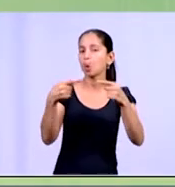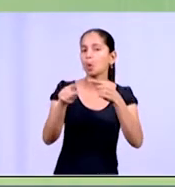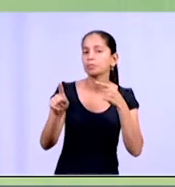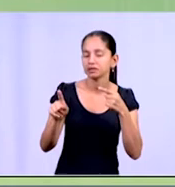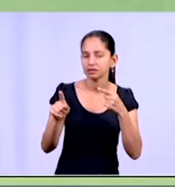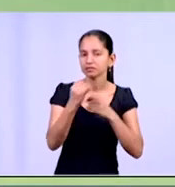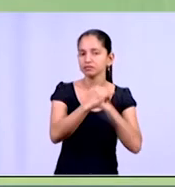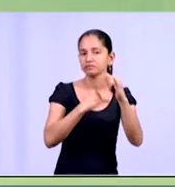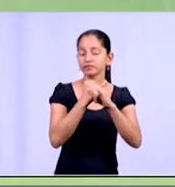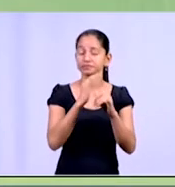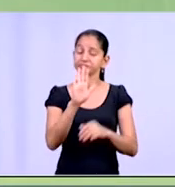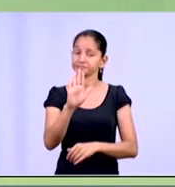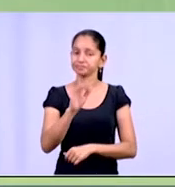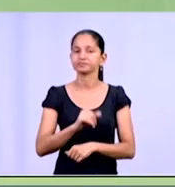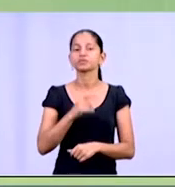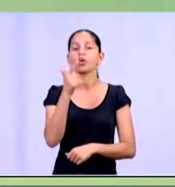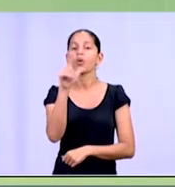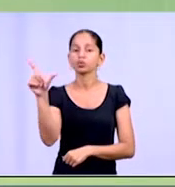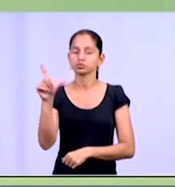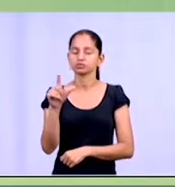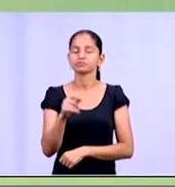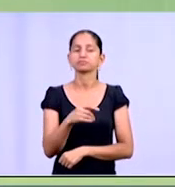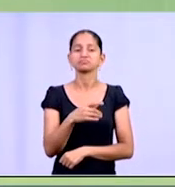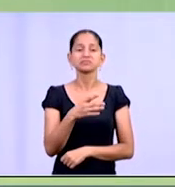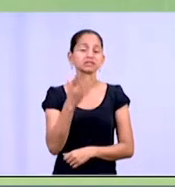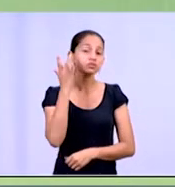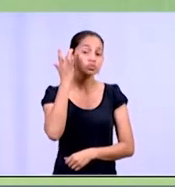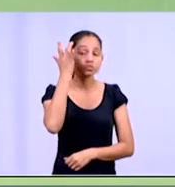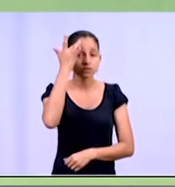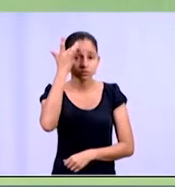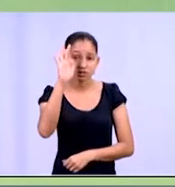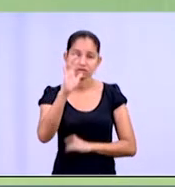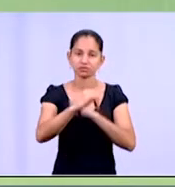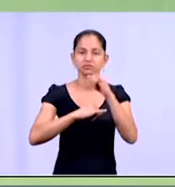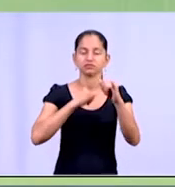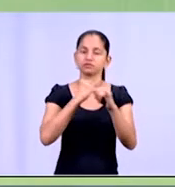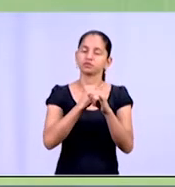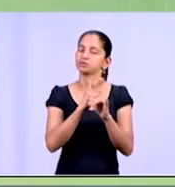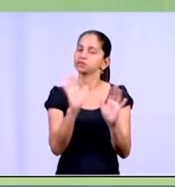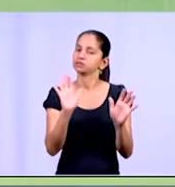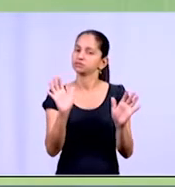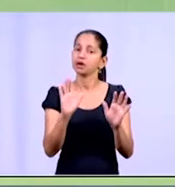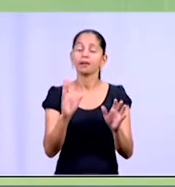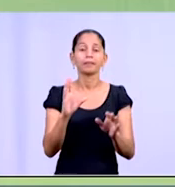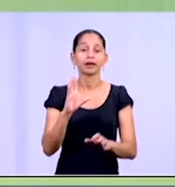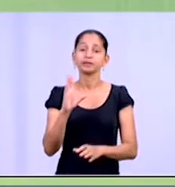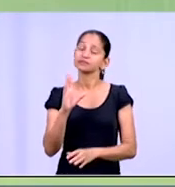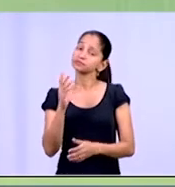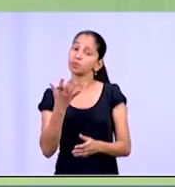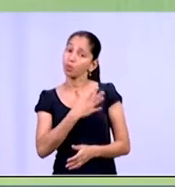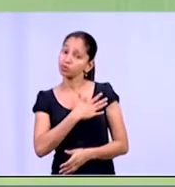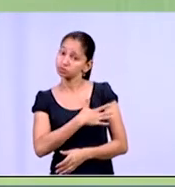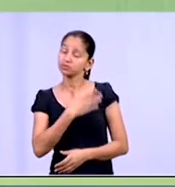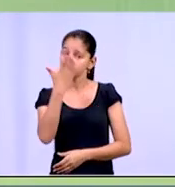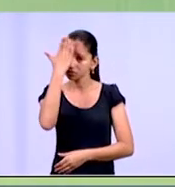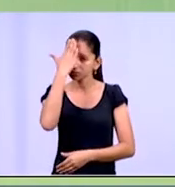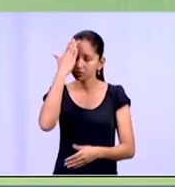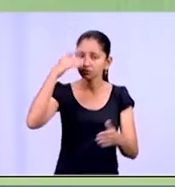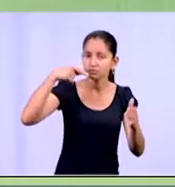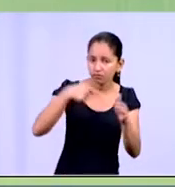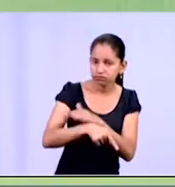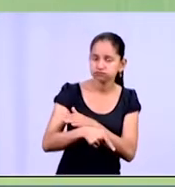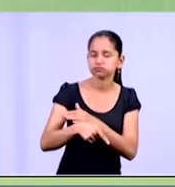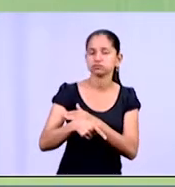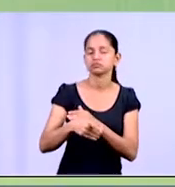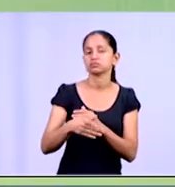lá. Outro perfil. Eu não sei informática, né? Mas adoraria conhecer mais. Eu quero